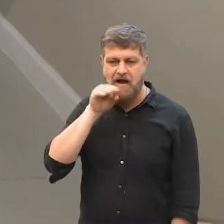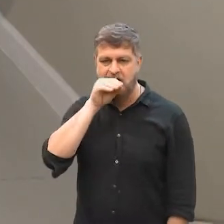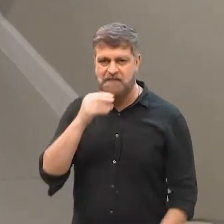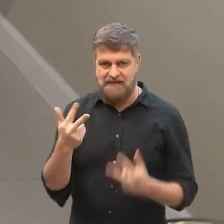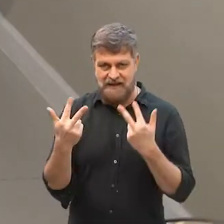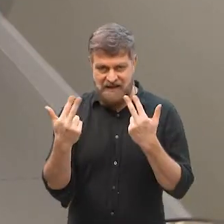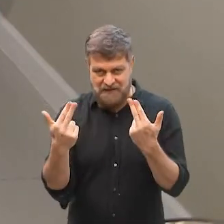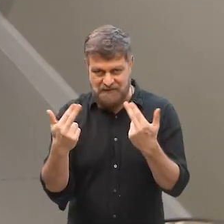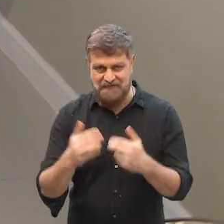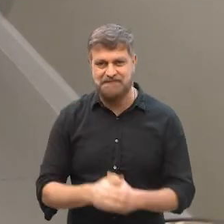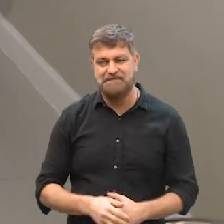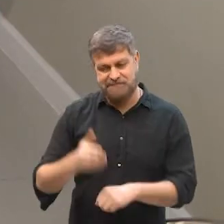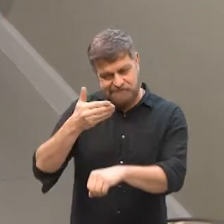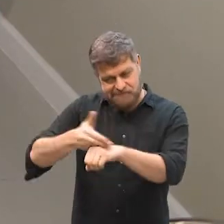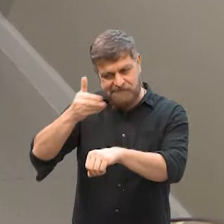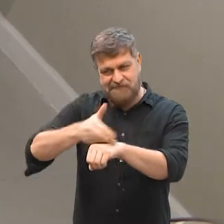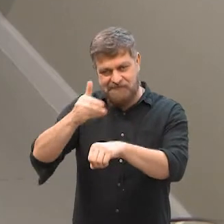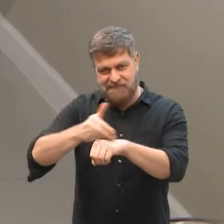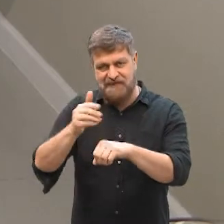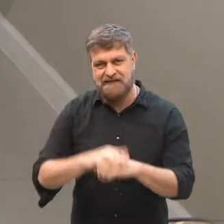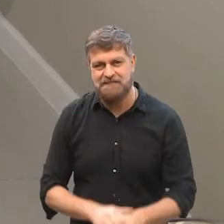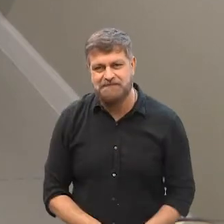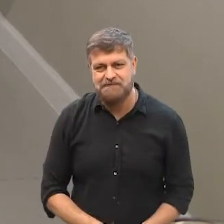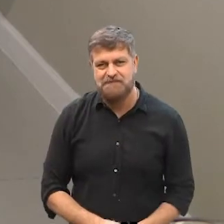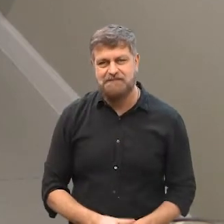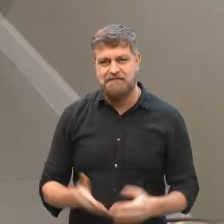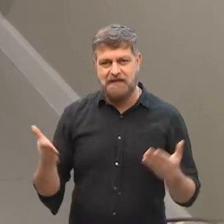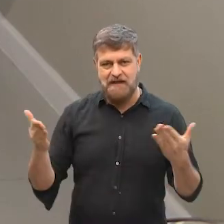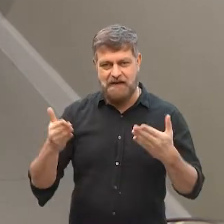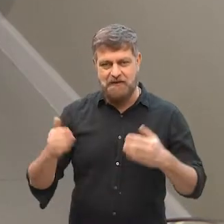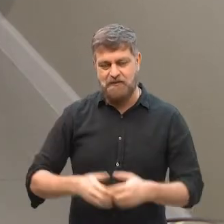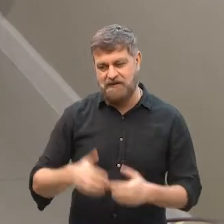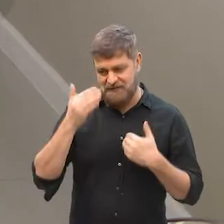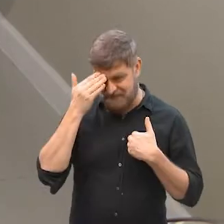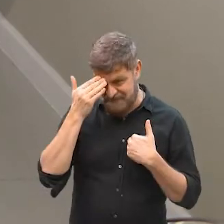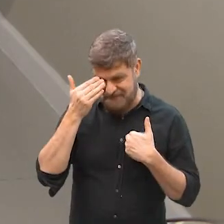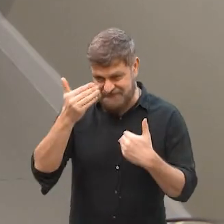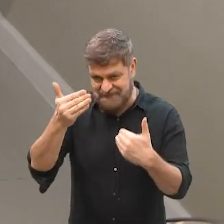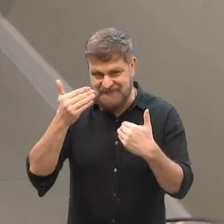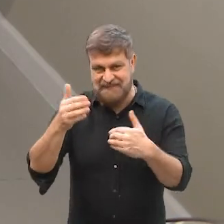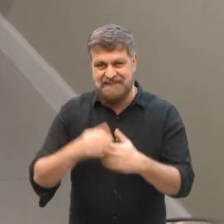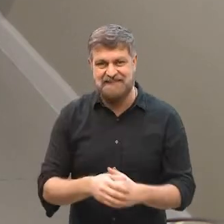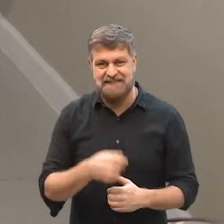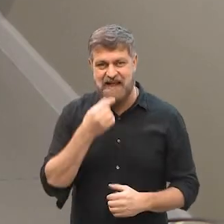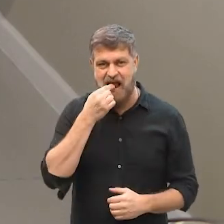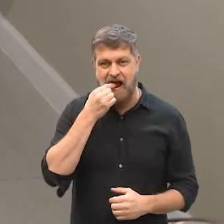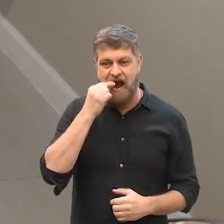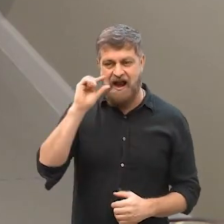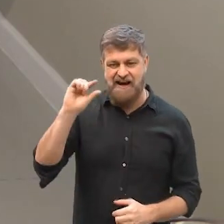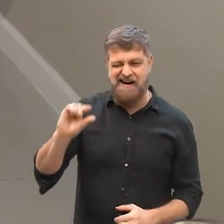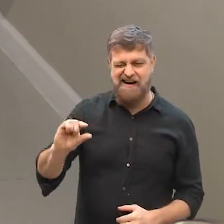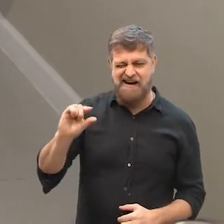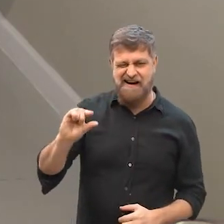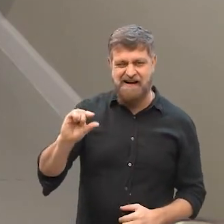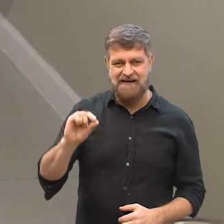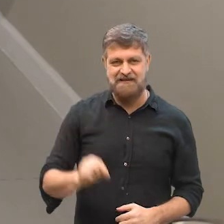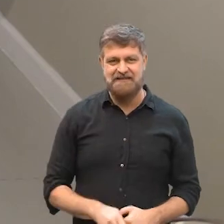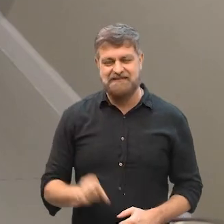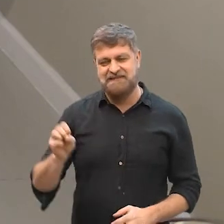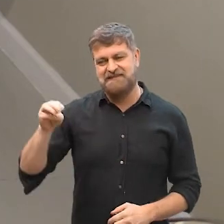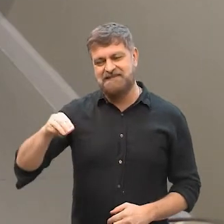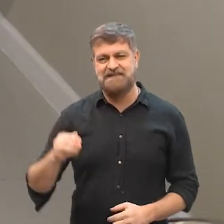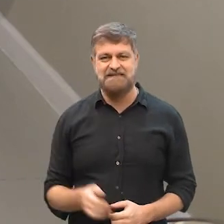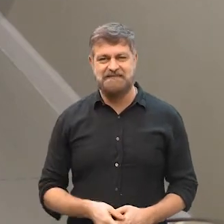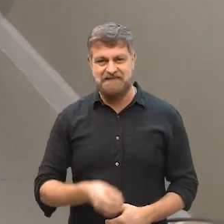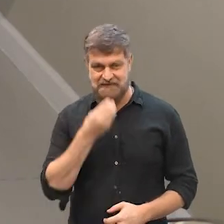forma, Claro, não mas é que é pra- você vai falar com a rolha. E é o que eu vou fazer. Muito obrigado pela entrevista, viu? Obrigada a vocês. Ah lá, agora sim.